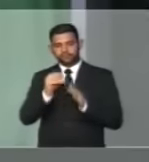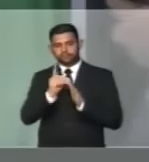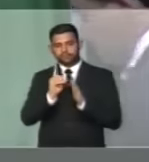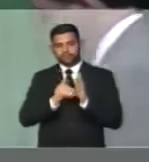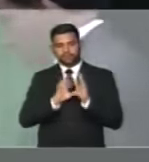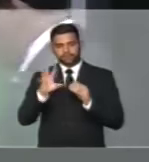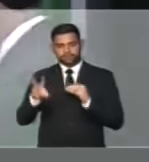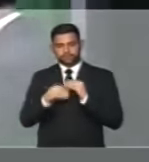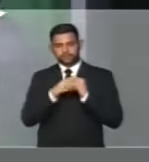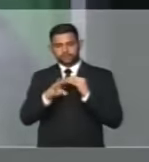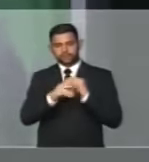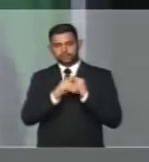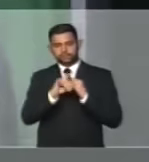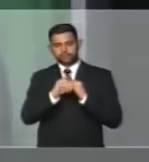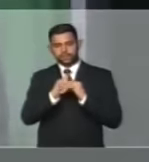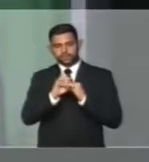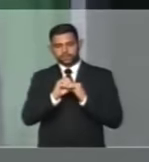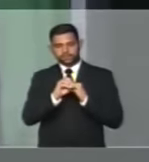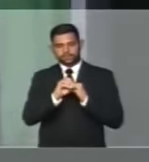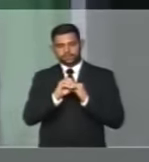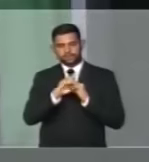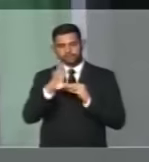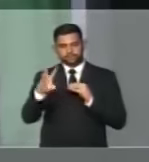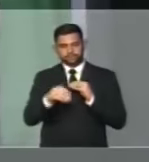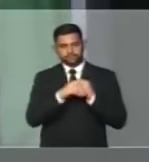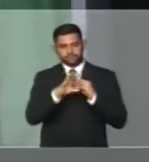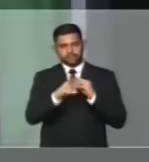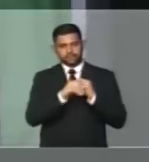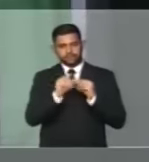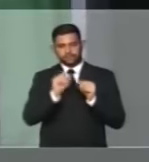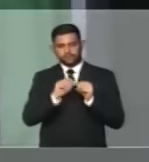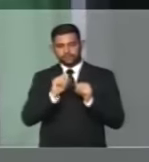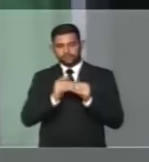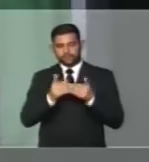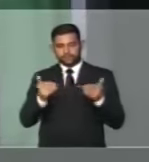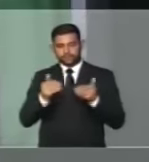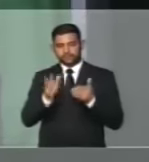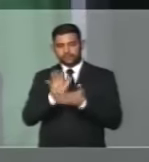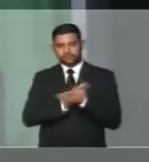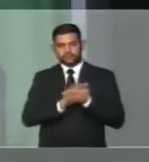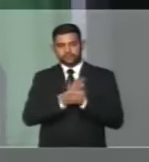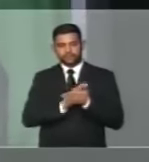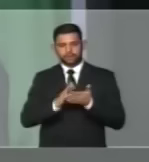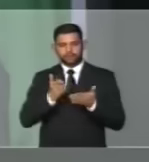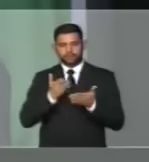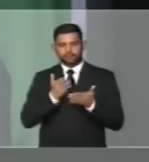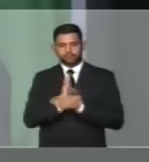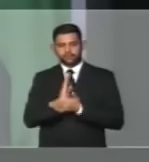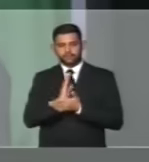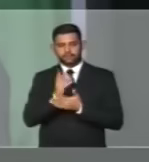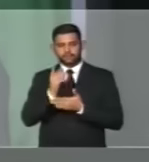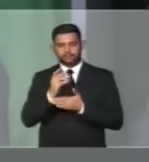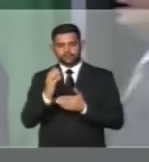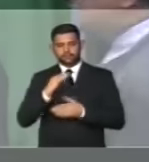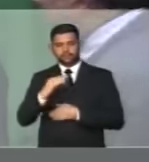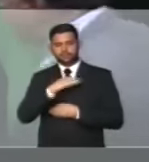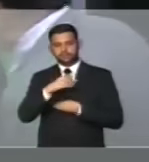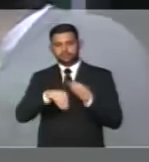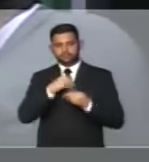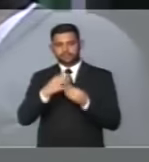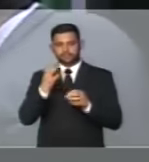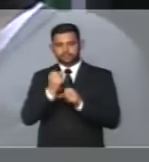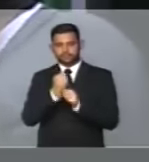de suplementação de crédito suplementar que foram feitas sem autorização da Comissão Mista